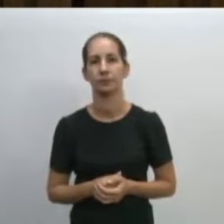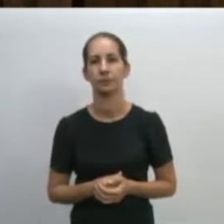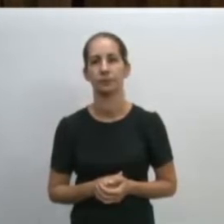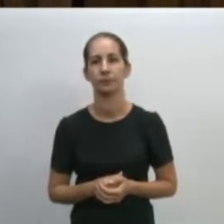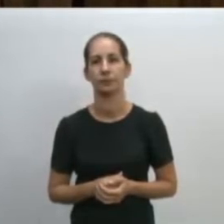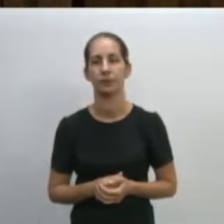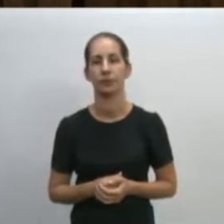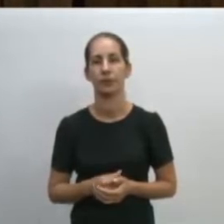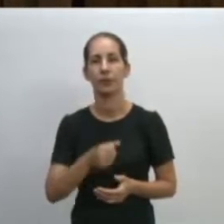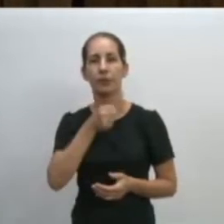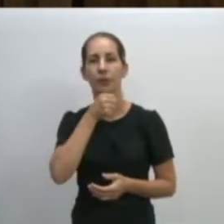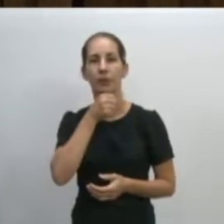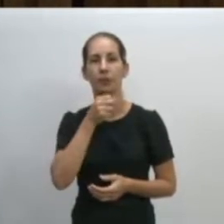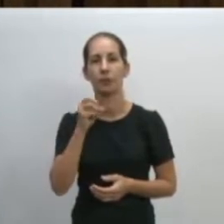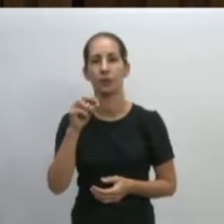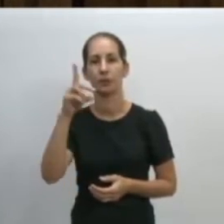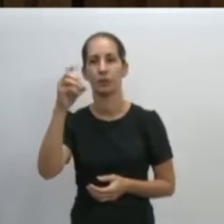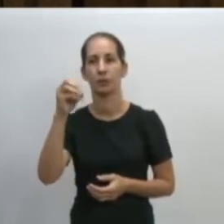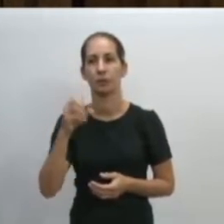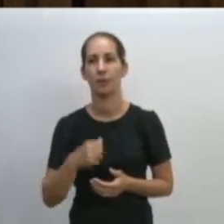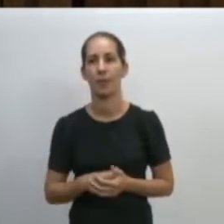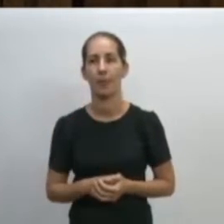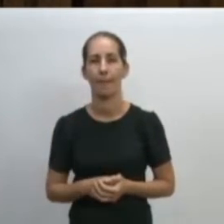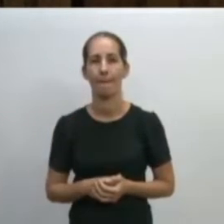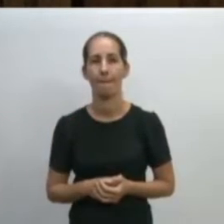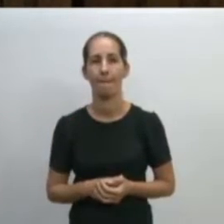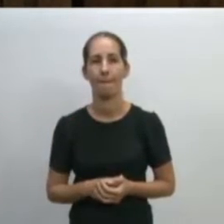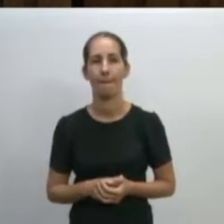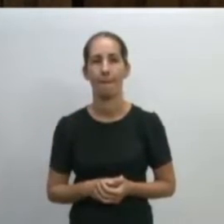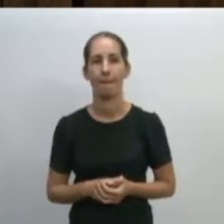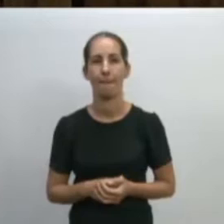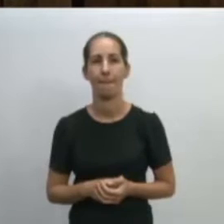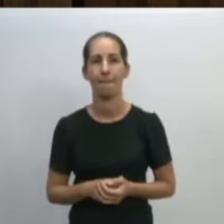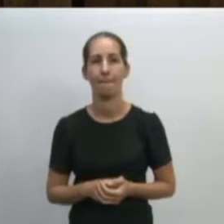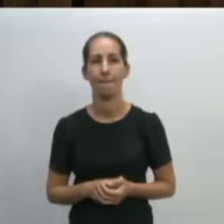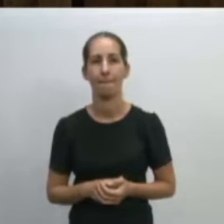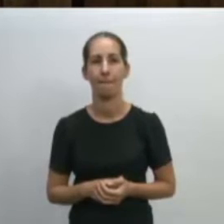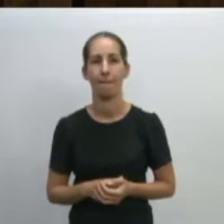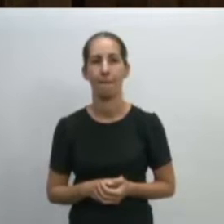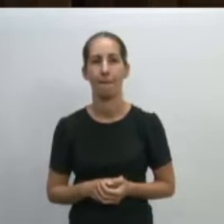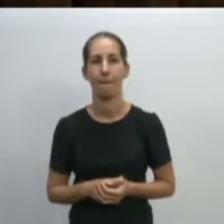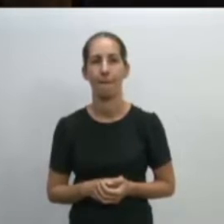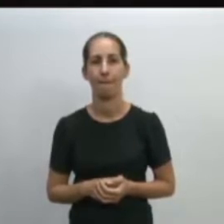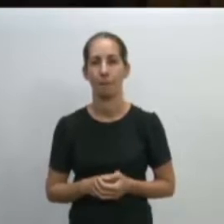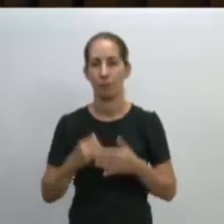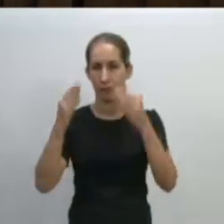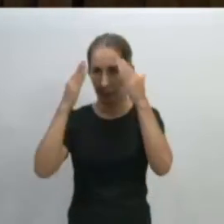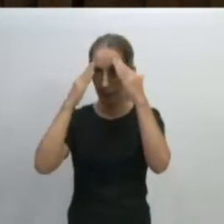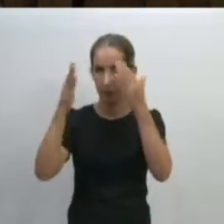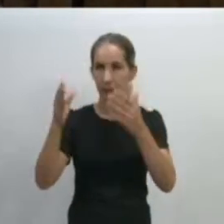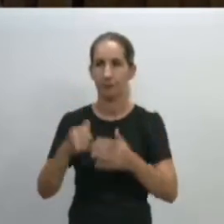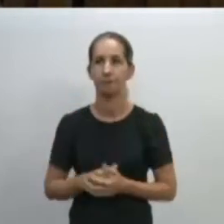Por favor, microfone, vereador Ibaldo. Oi. Está saindo? Tá, Ibaldo. Obrigado, presidente. Eu quero aqui